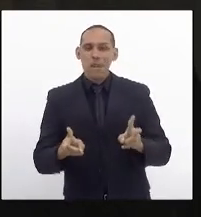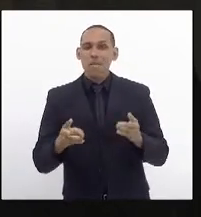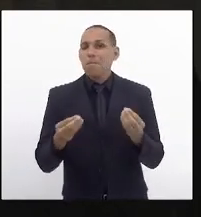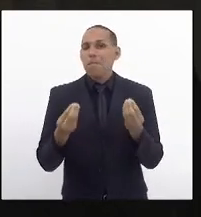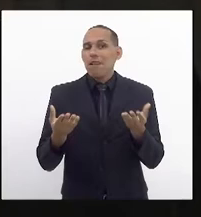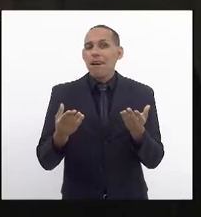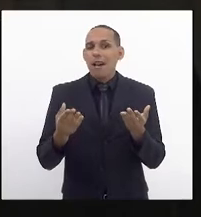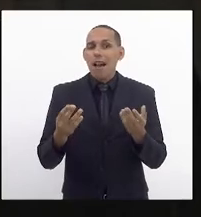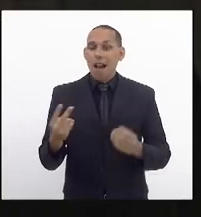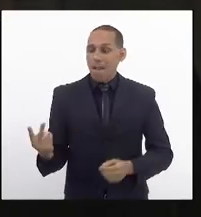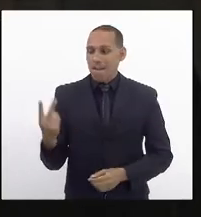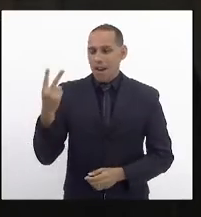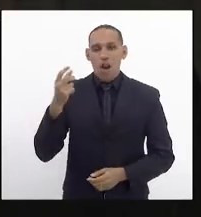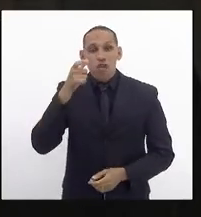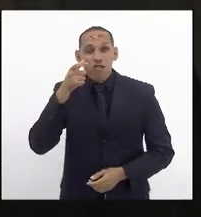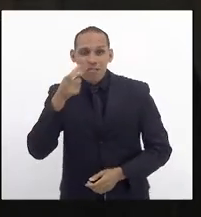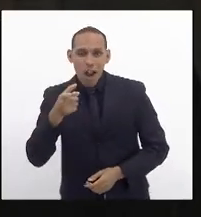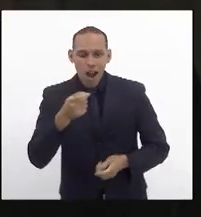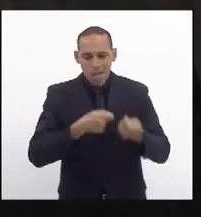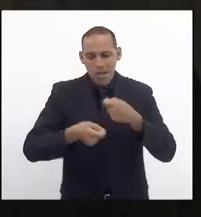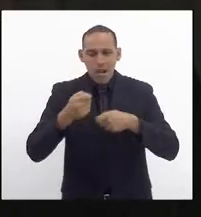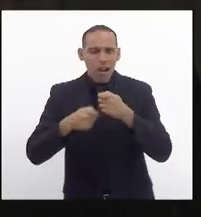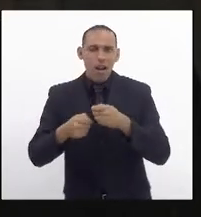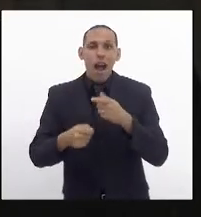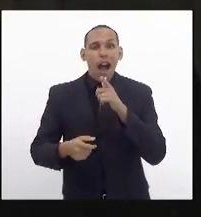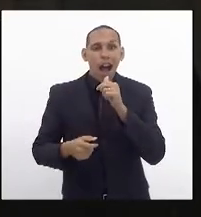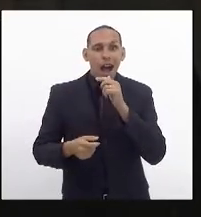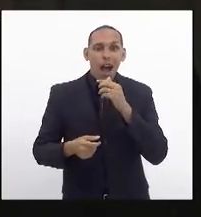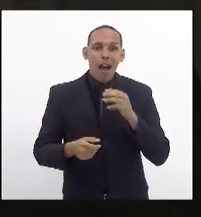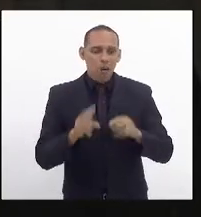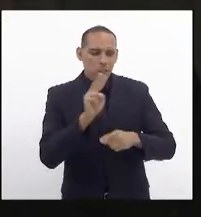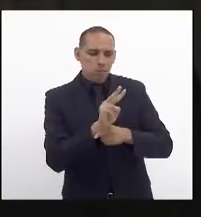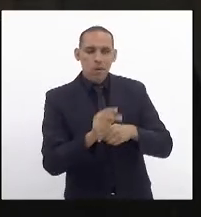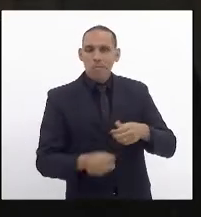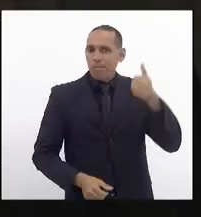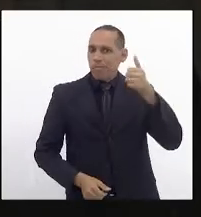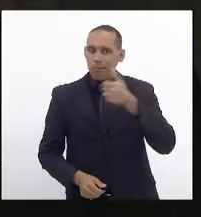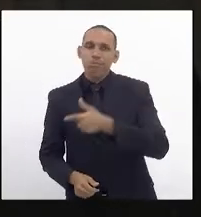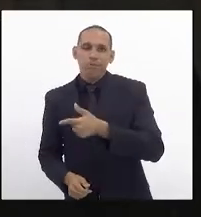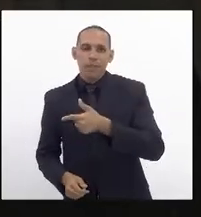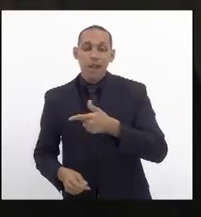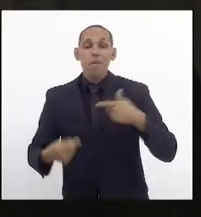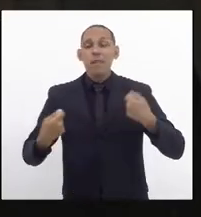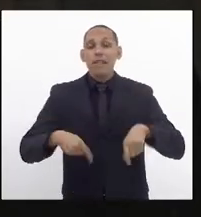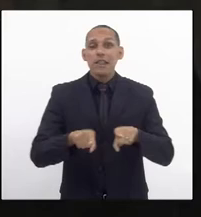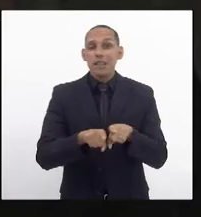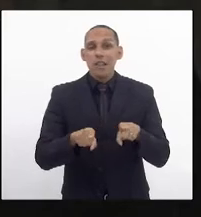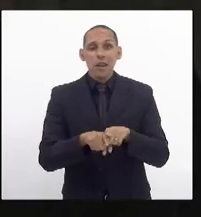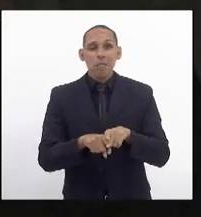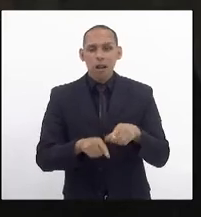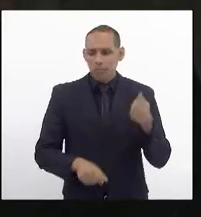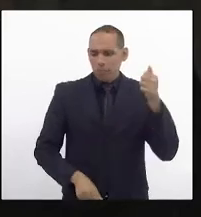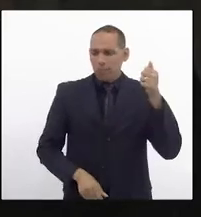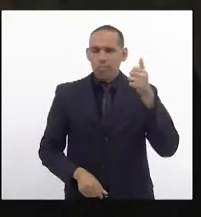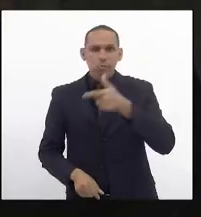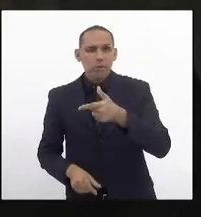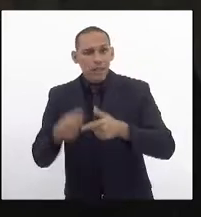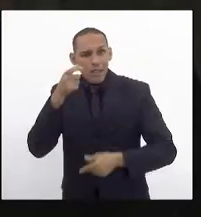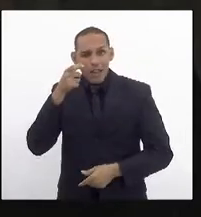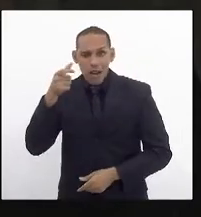econômicos das construções de empreendimento eu diria mais até deve também prevalecer sobre os interesses